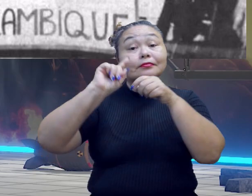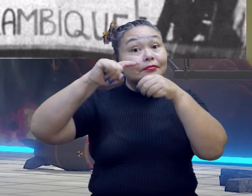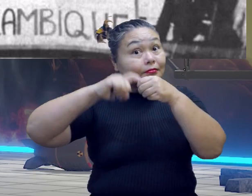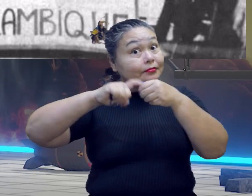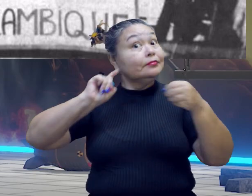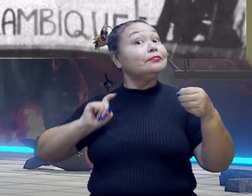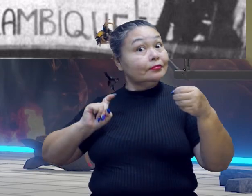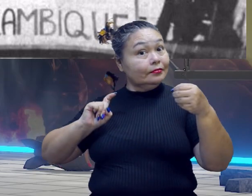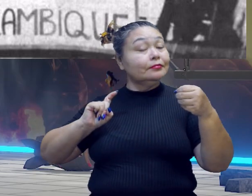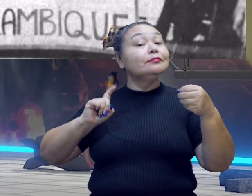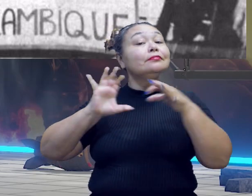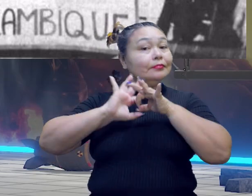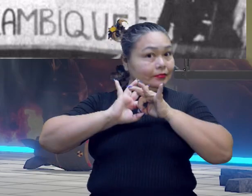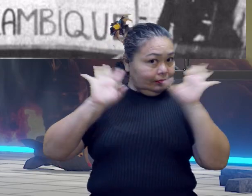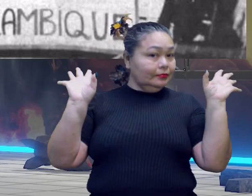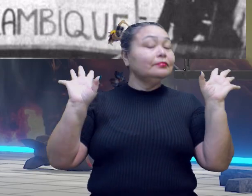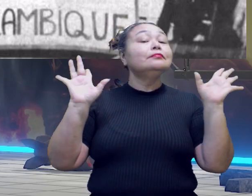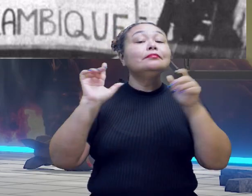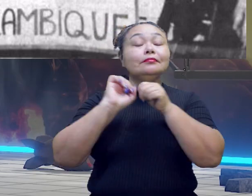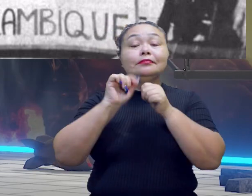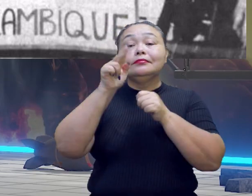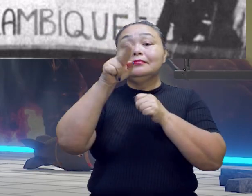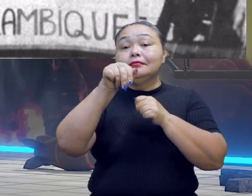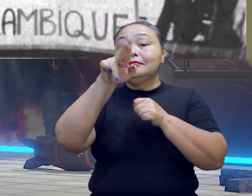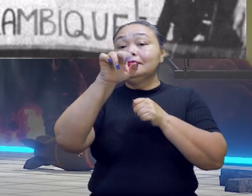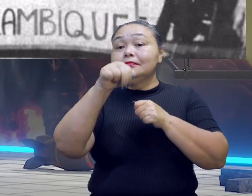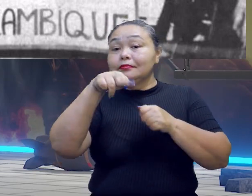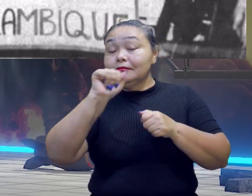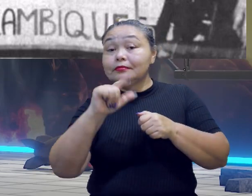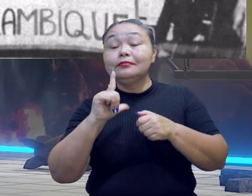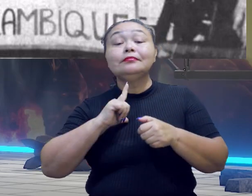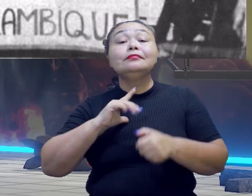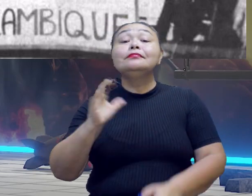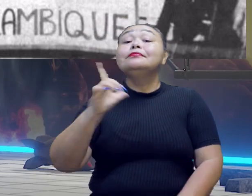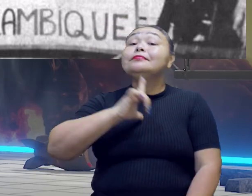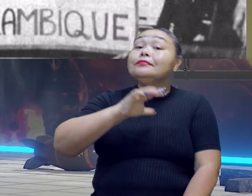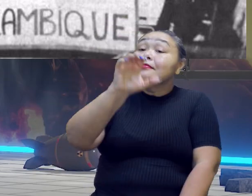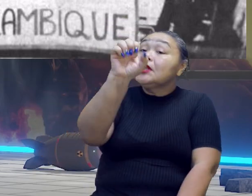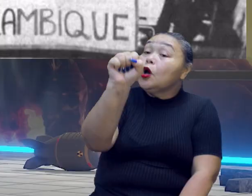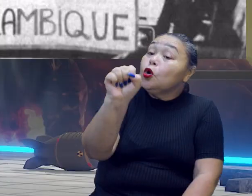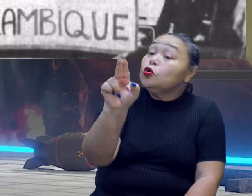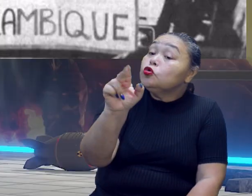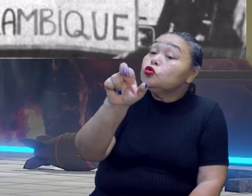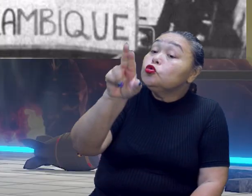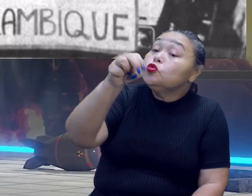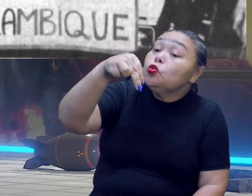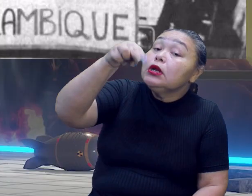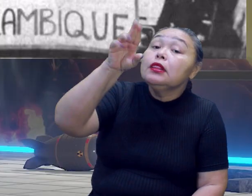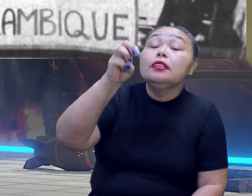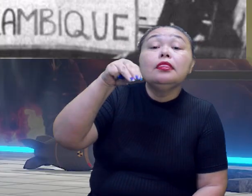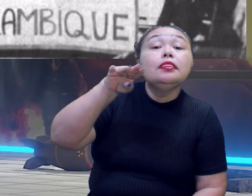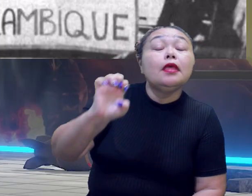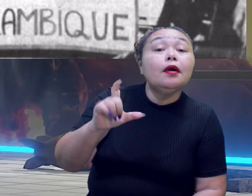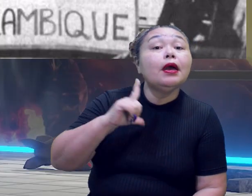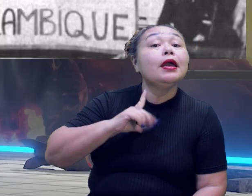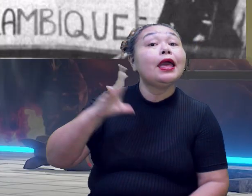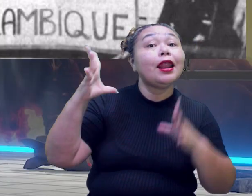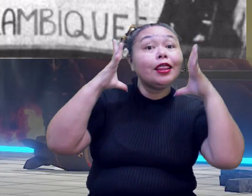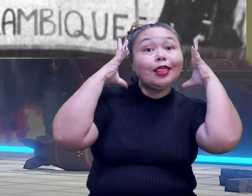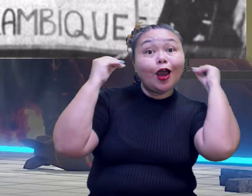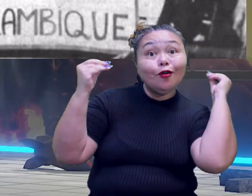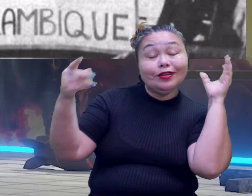tornou independente, virou só Guiana. Existia o Suriname, que pertencia à